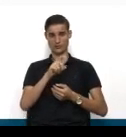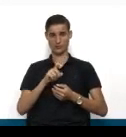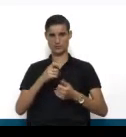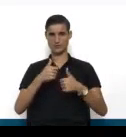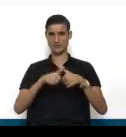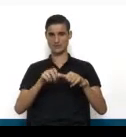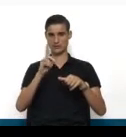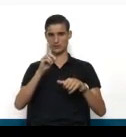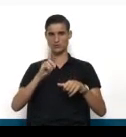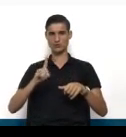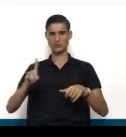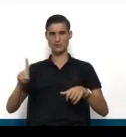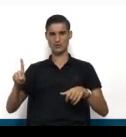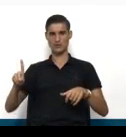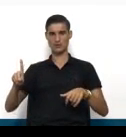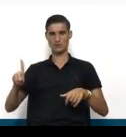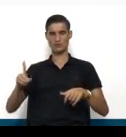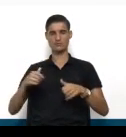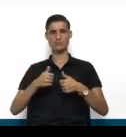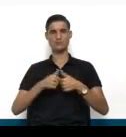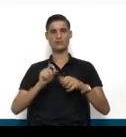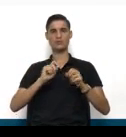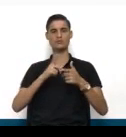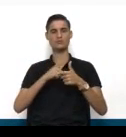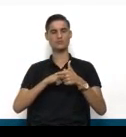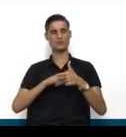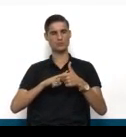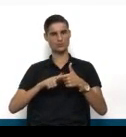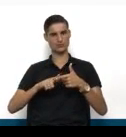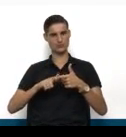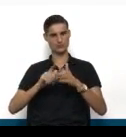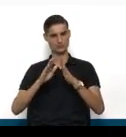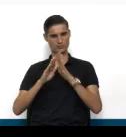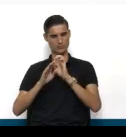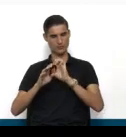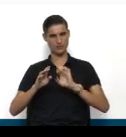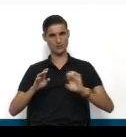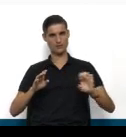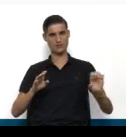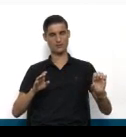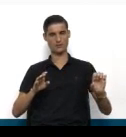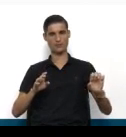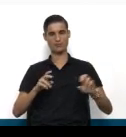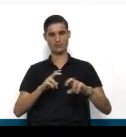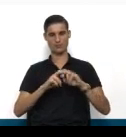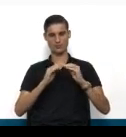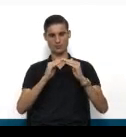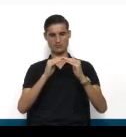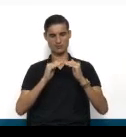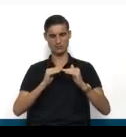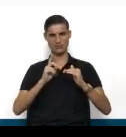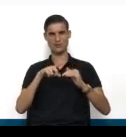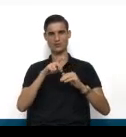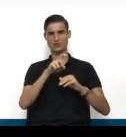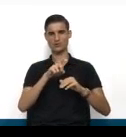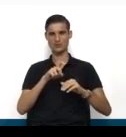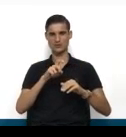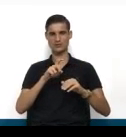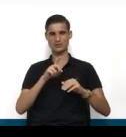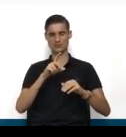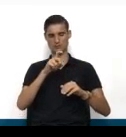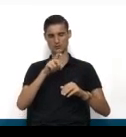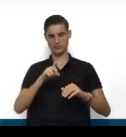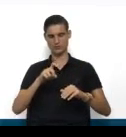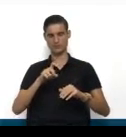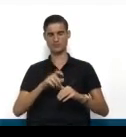está do lado direito veio dividindo aqui no meu denominador do lado esquerdo, embaixo do meu x, duas linhas de